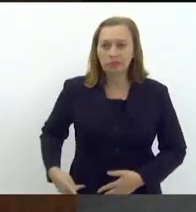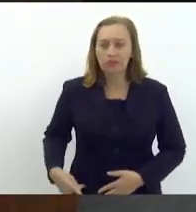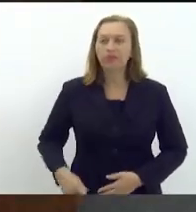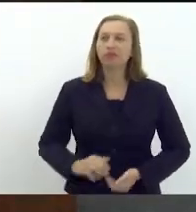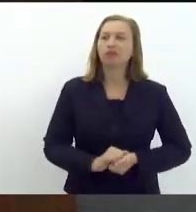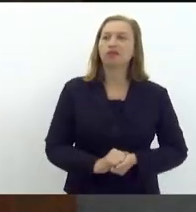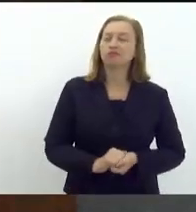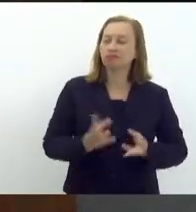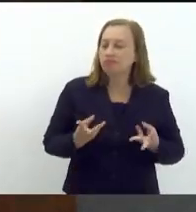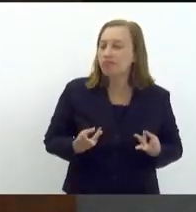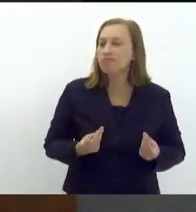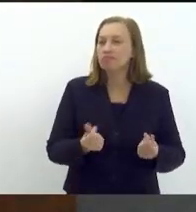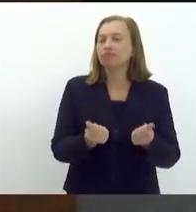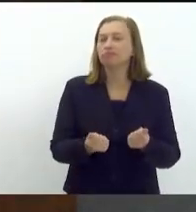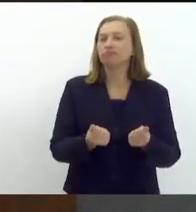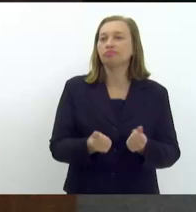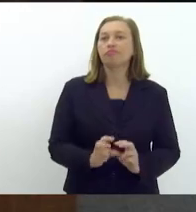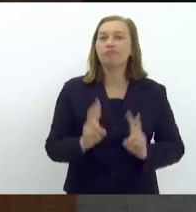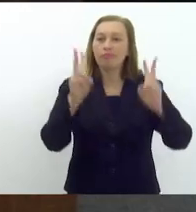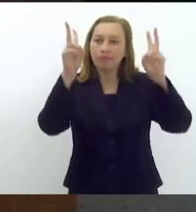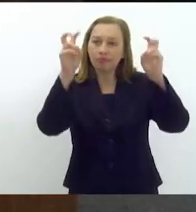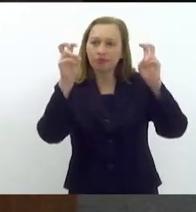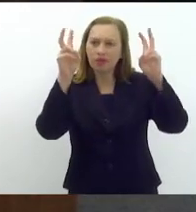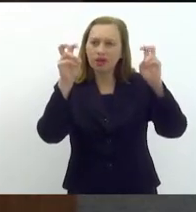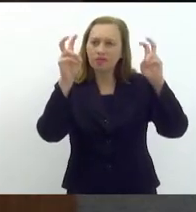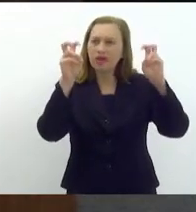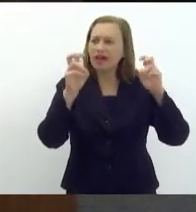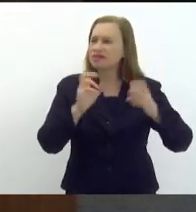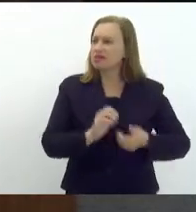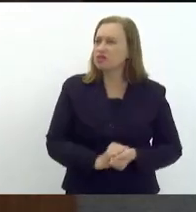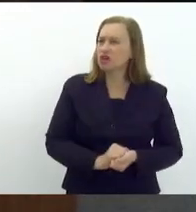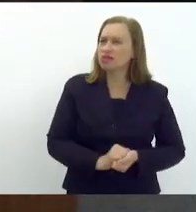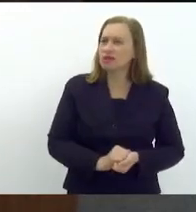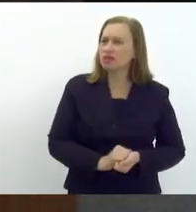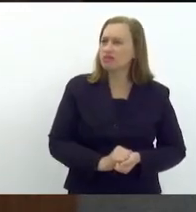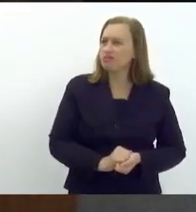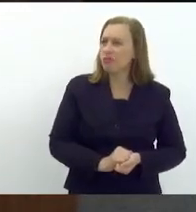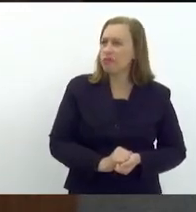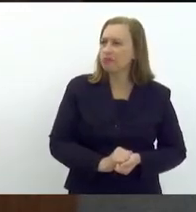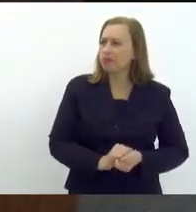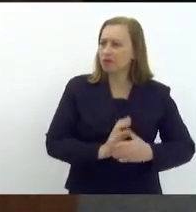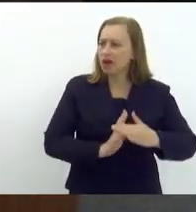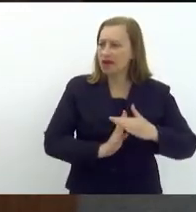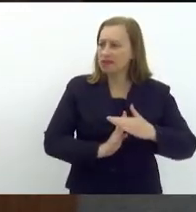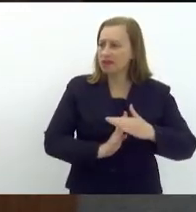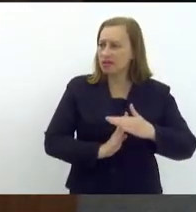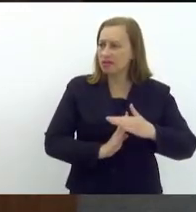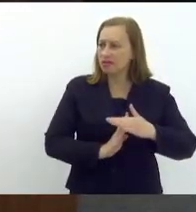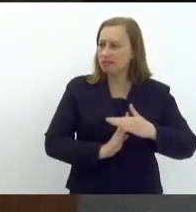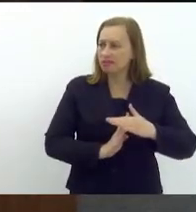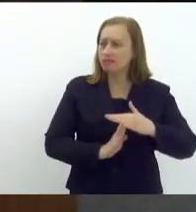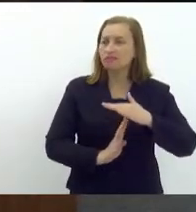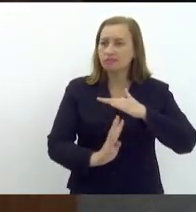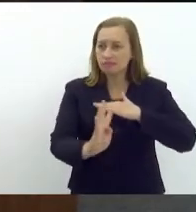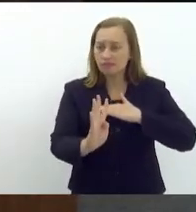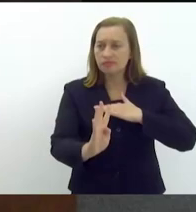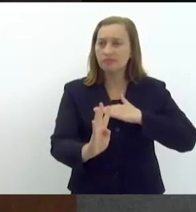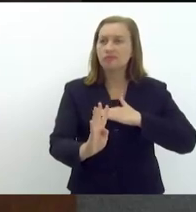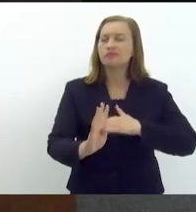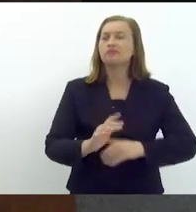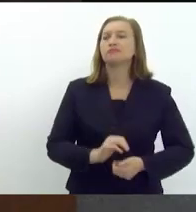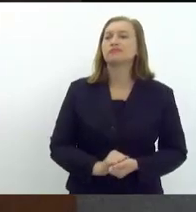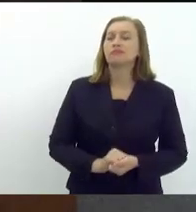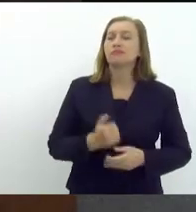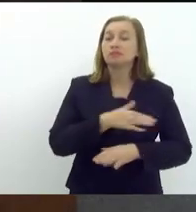sensível a pauta da migração pois Inclusive tem matéria na casa com tema chamo também aqui a todos os deputados e deputadas